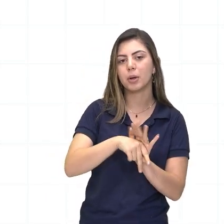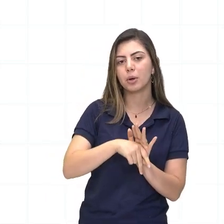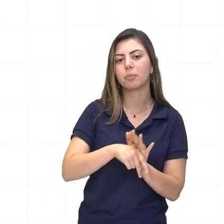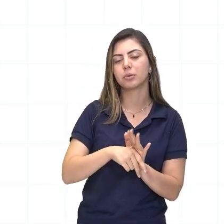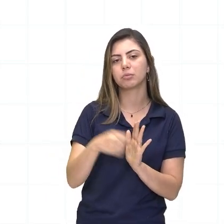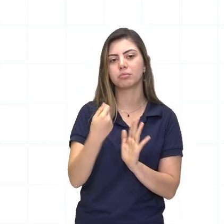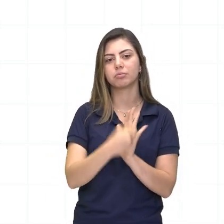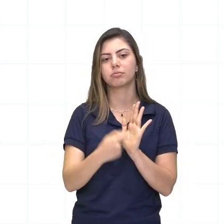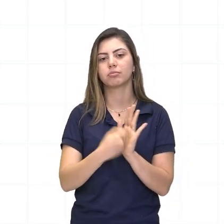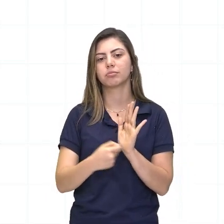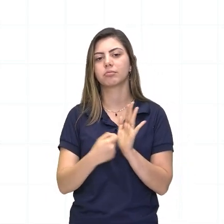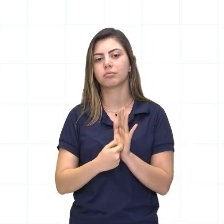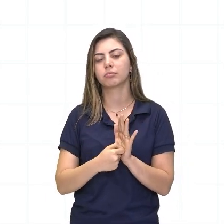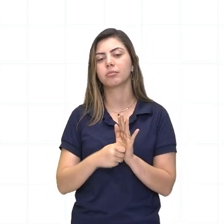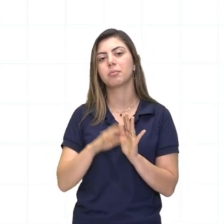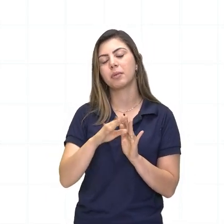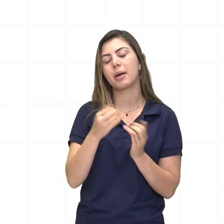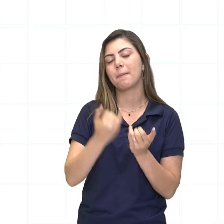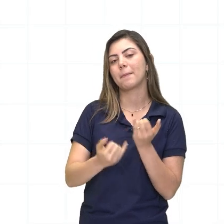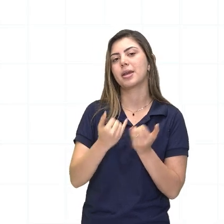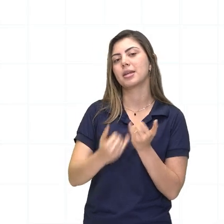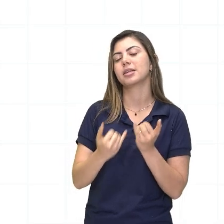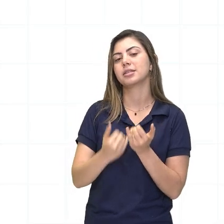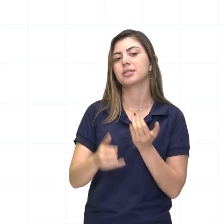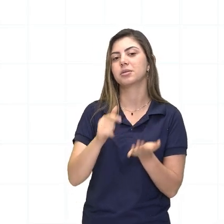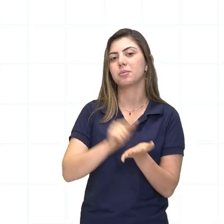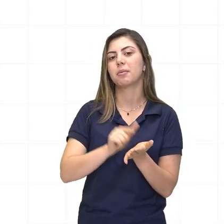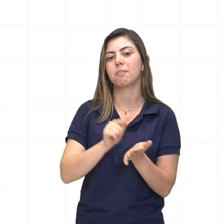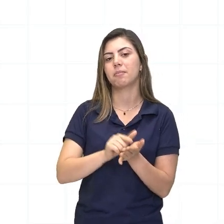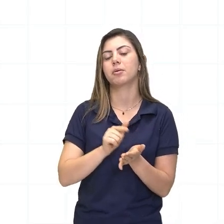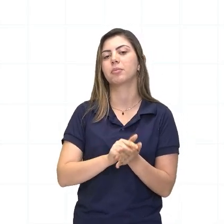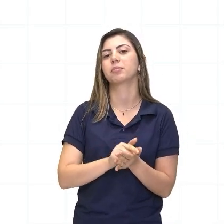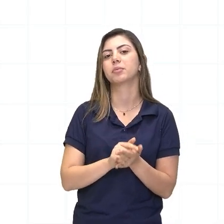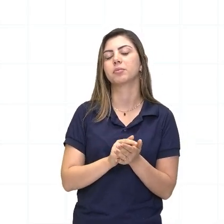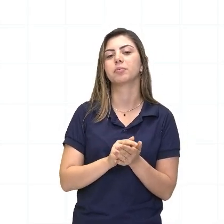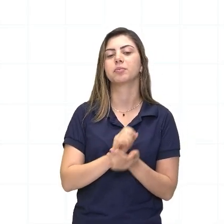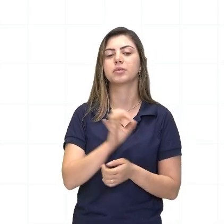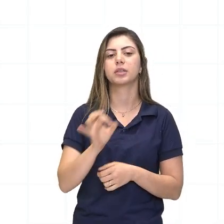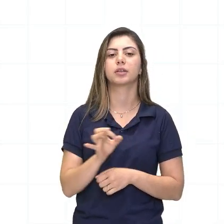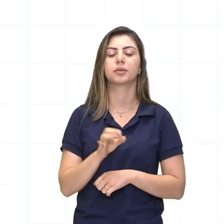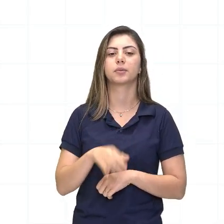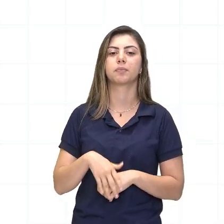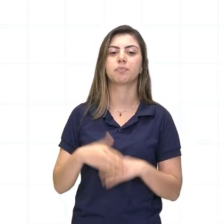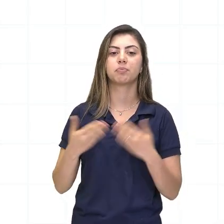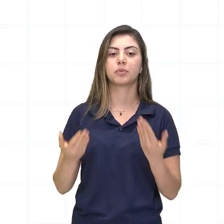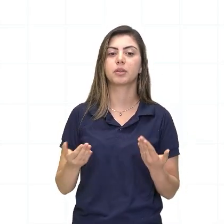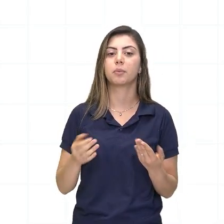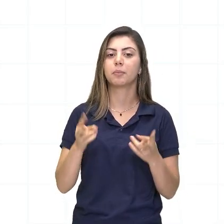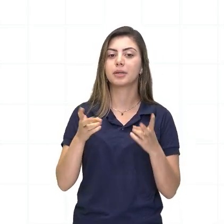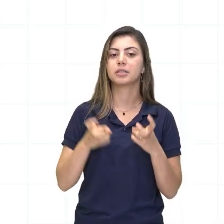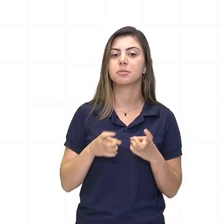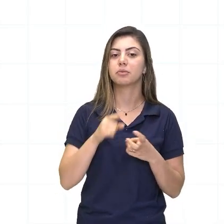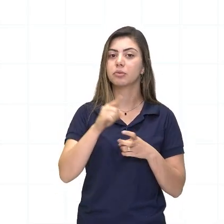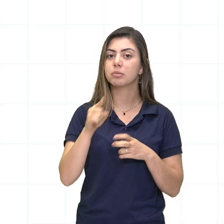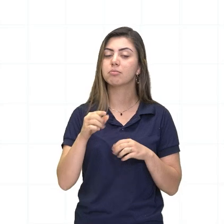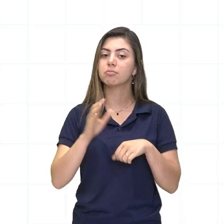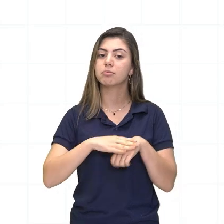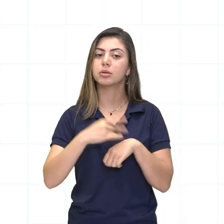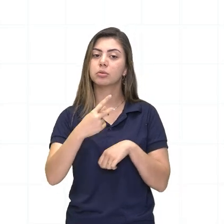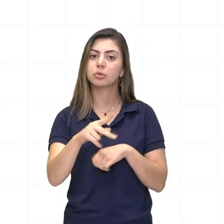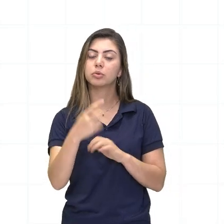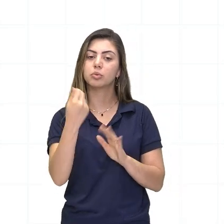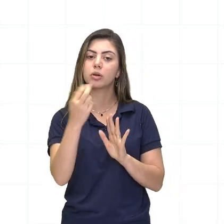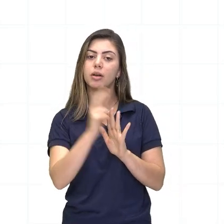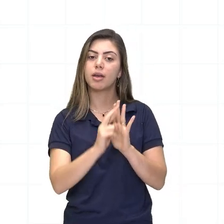você vai escrever numa folha parecida com essa. Na verdade, parecida não, igual a esta, né? E aí está aqui o comando, transcreva a sua redação para